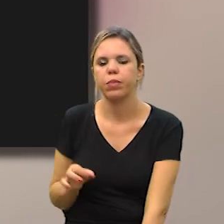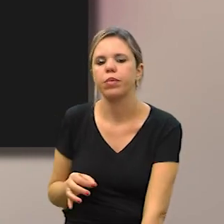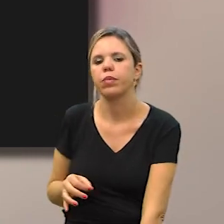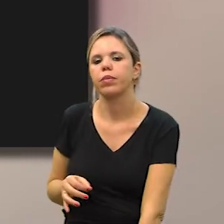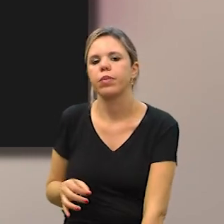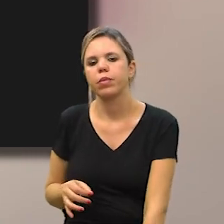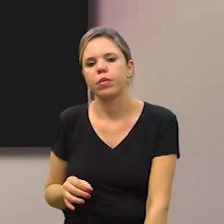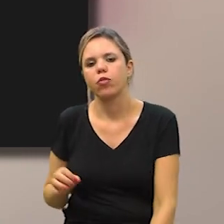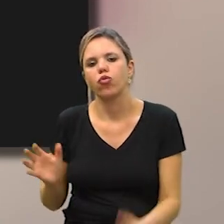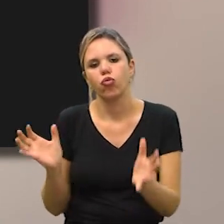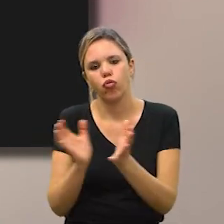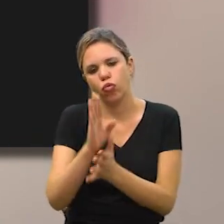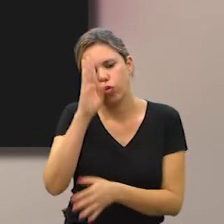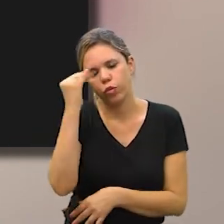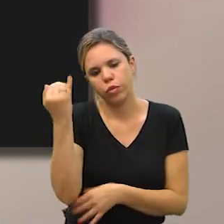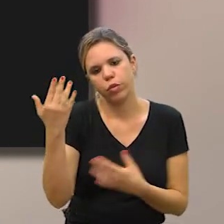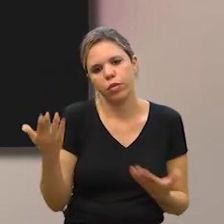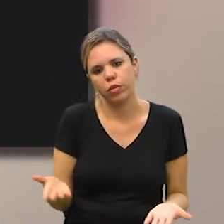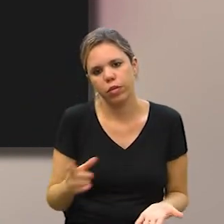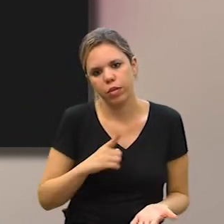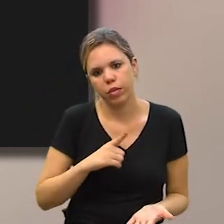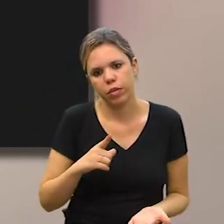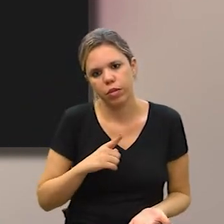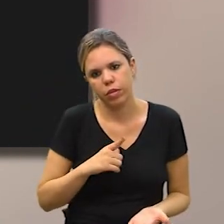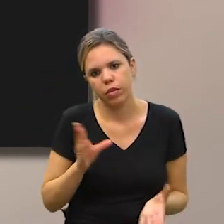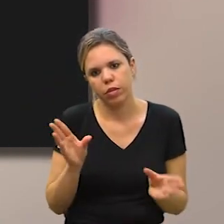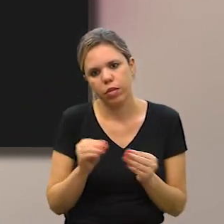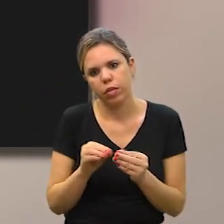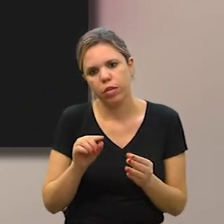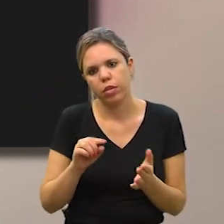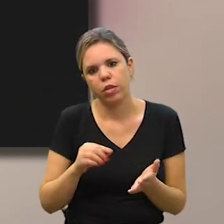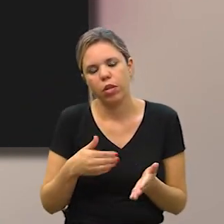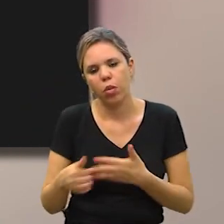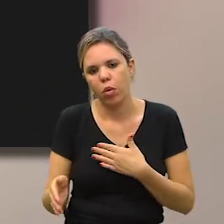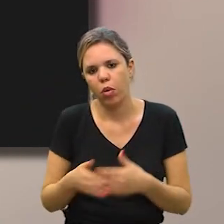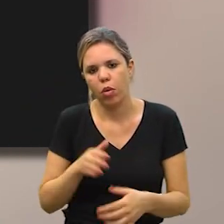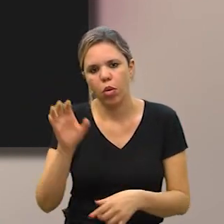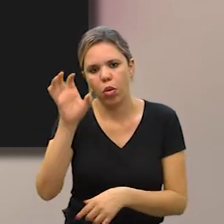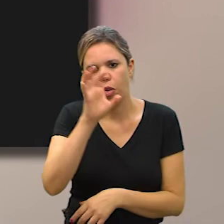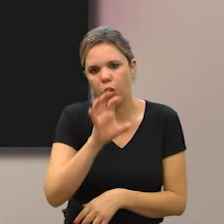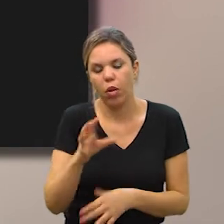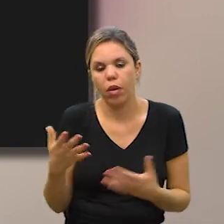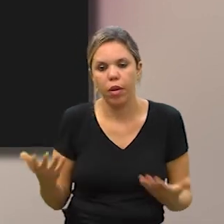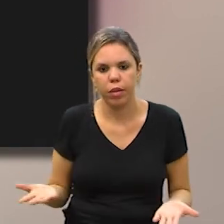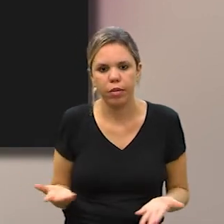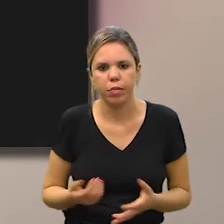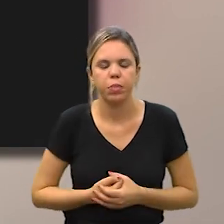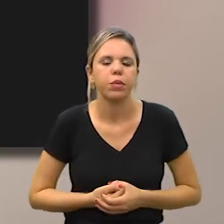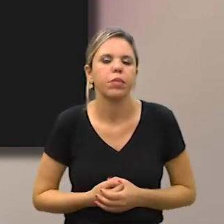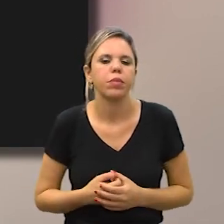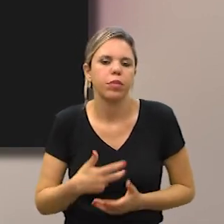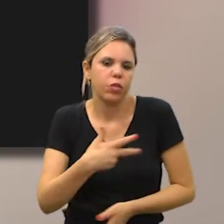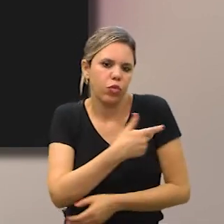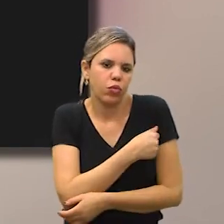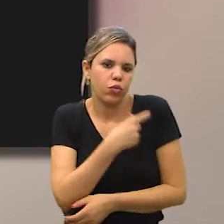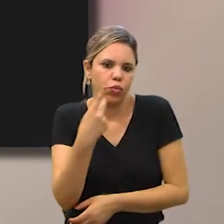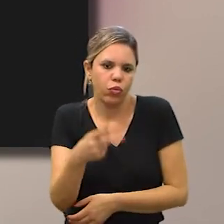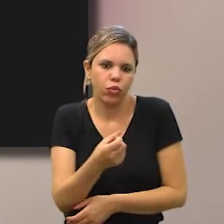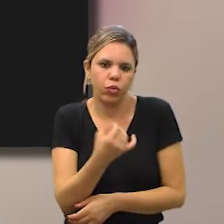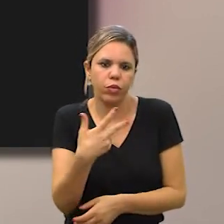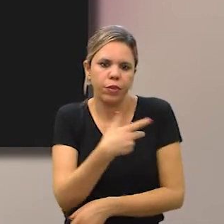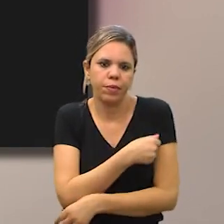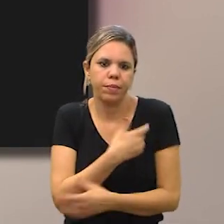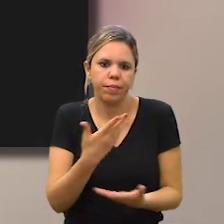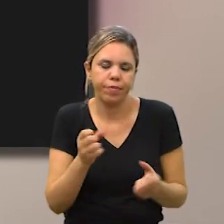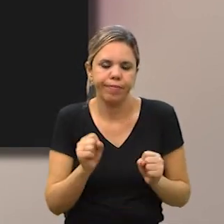o grupo prioritário e tem sido definido dependendo do Estado enfim de tomar sua